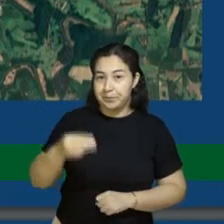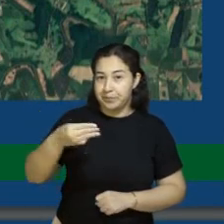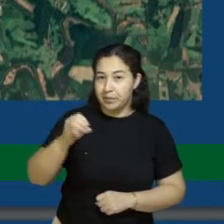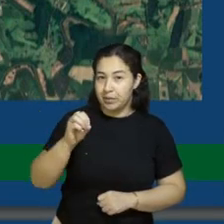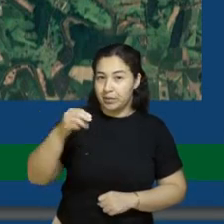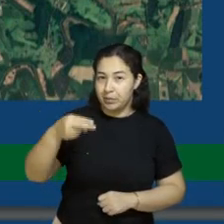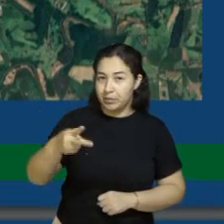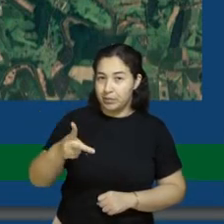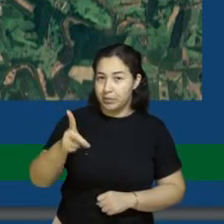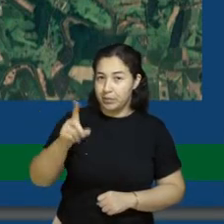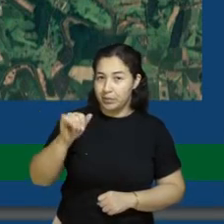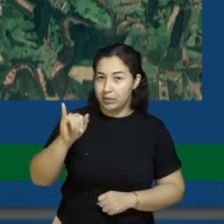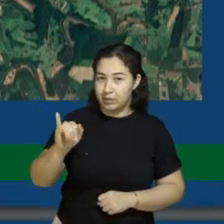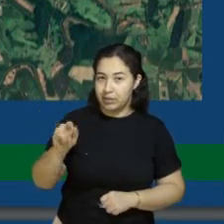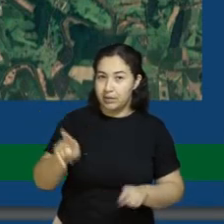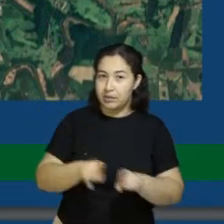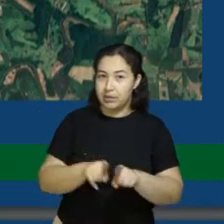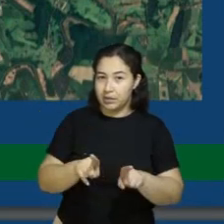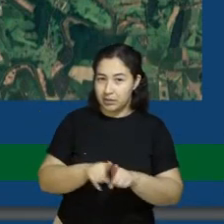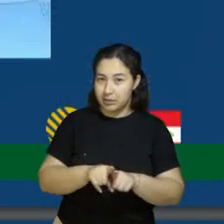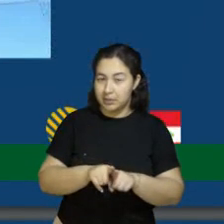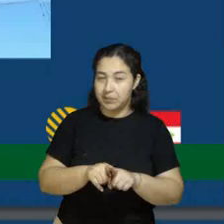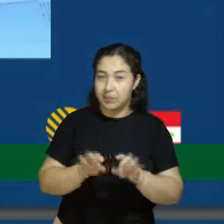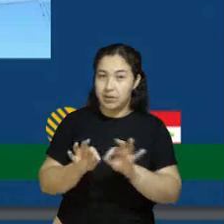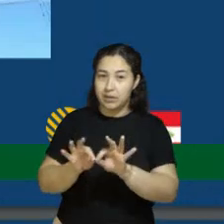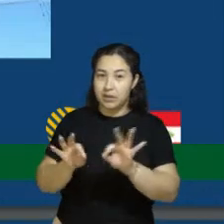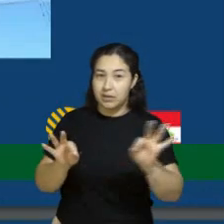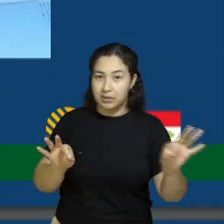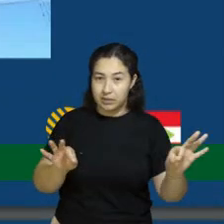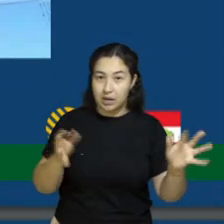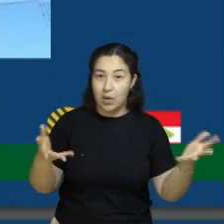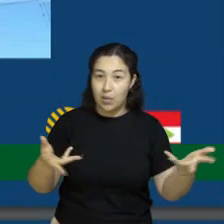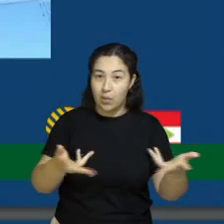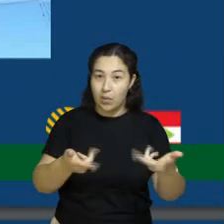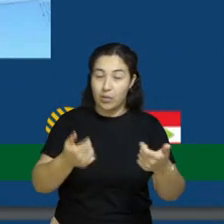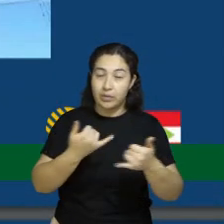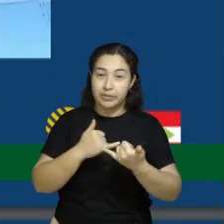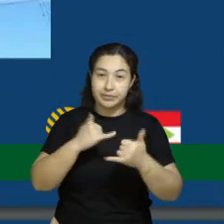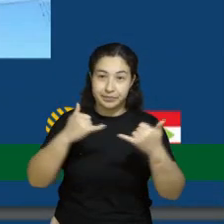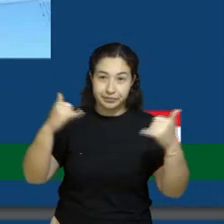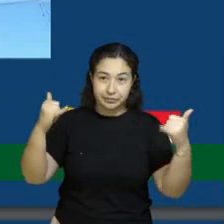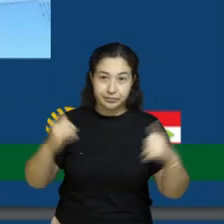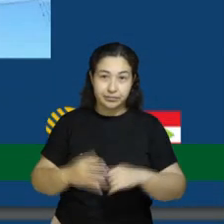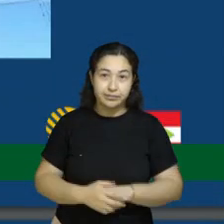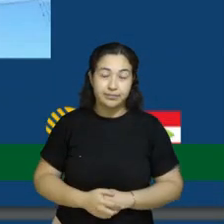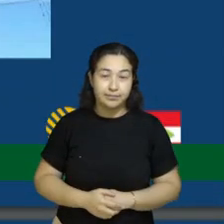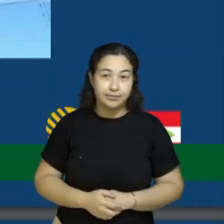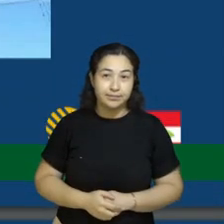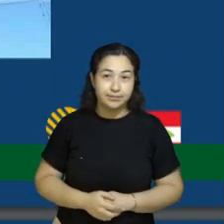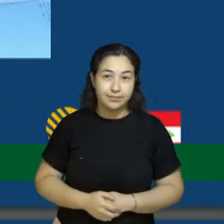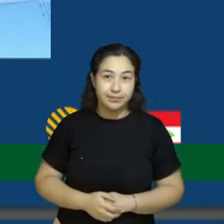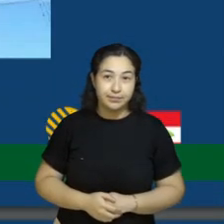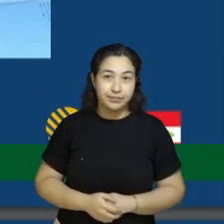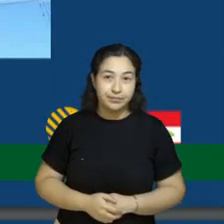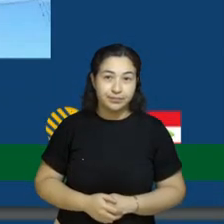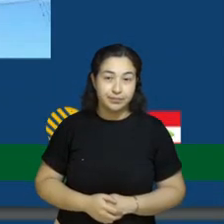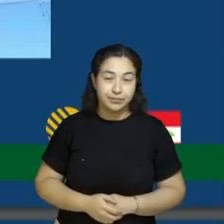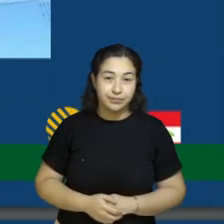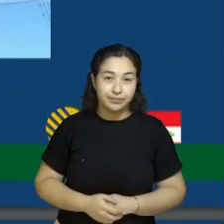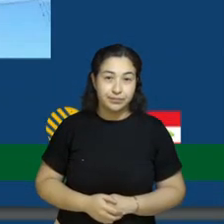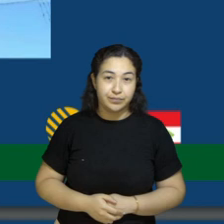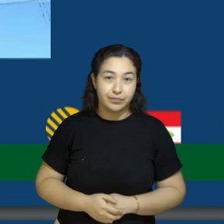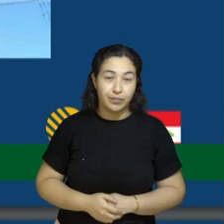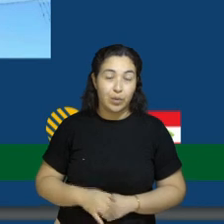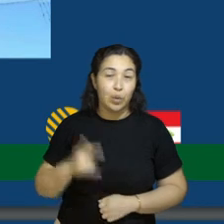Oeste, justamente para fazer essa recursividade, para ter mais qualidade de energia. Outra obra importante também, em São Miguel do Oeste, é em